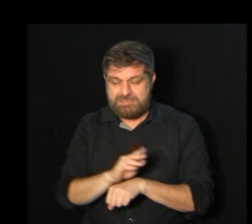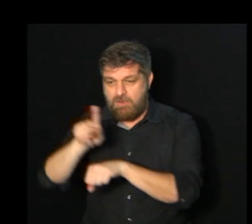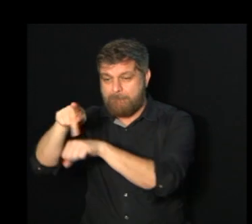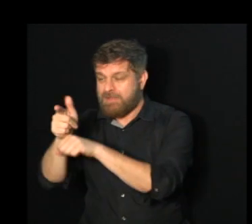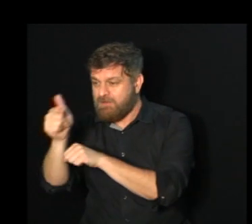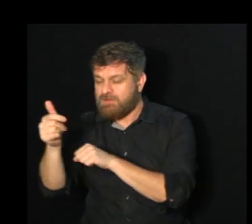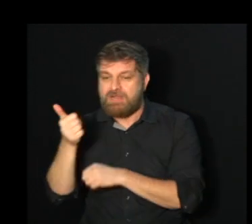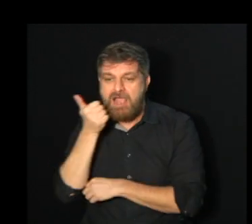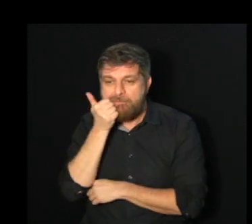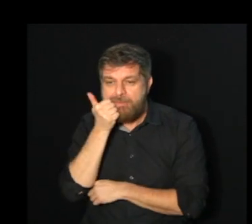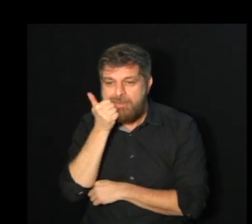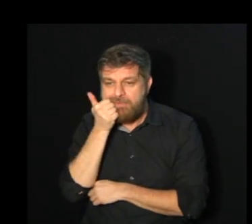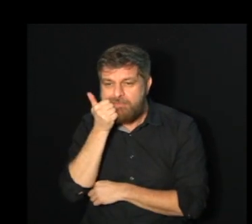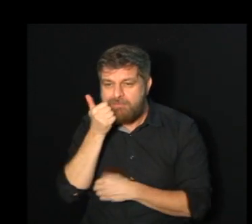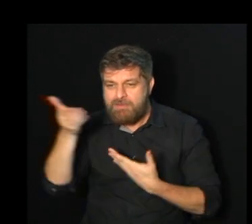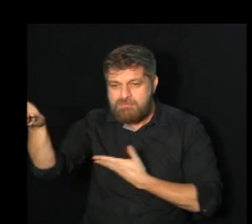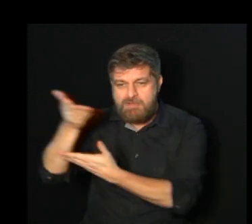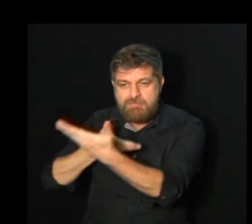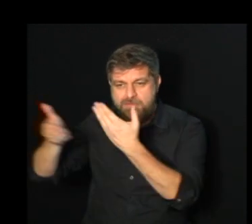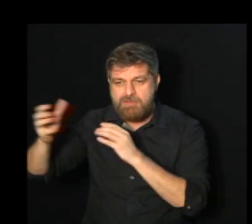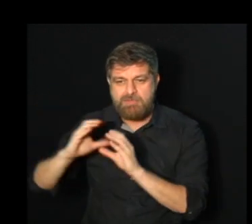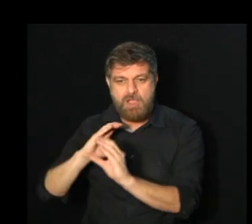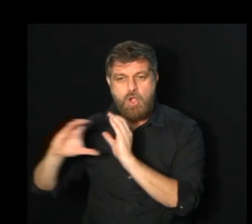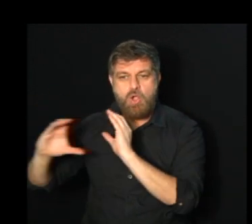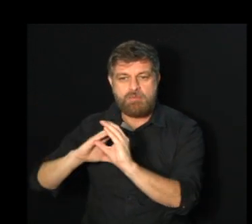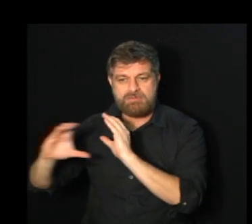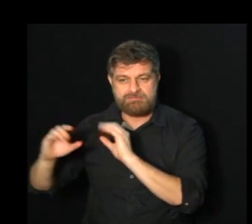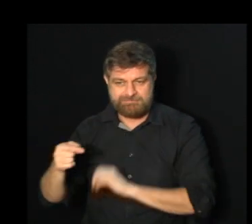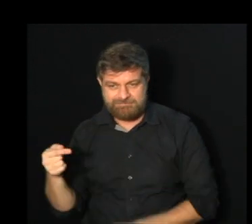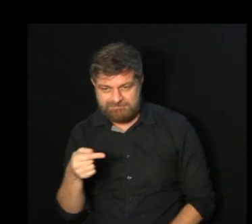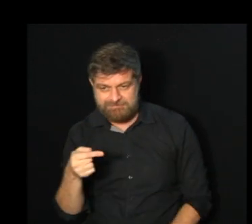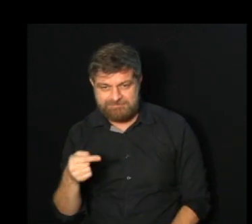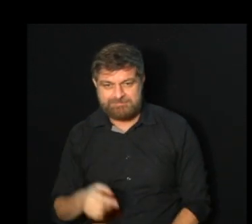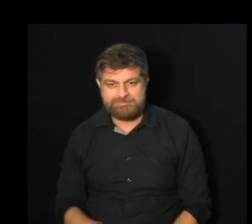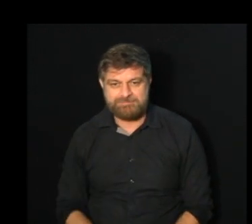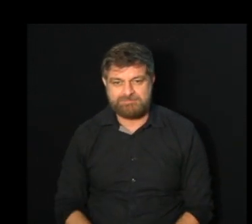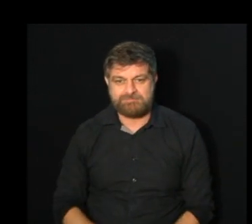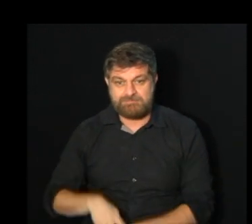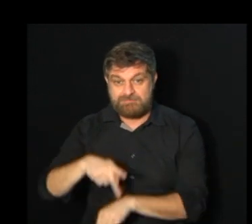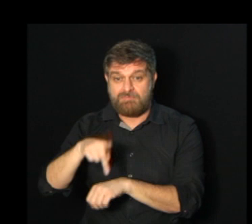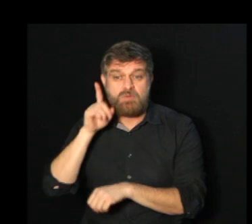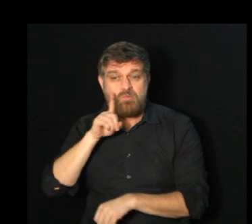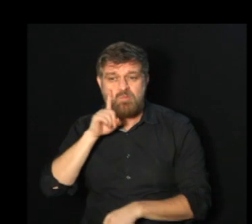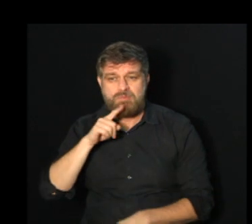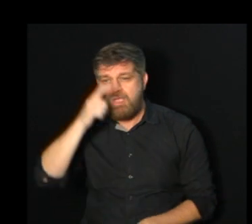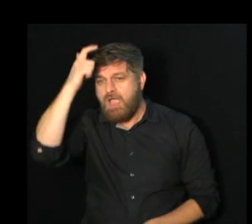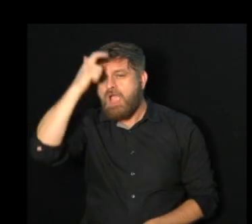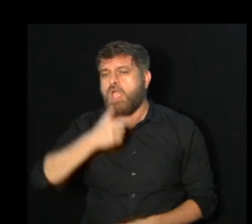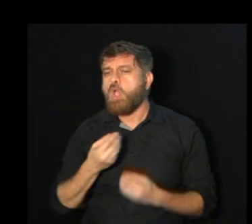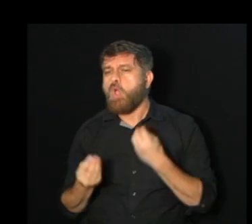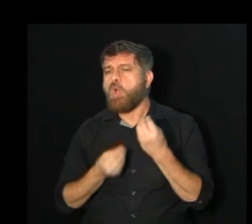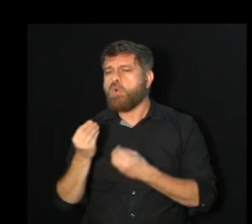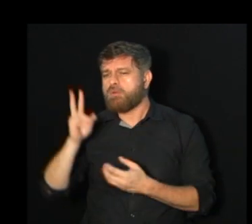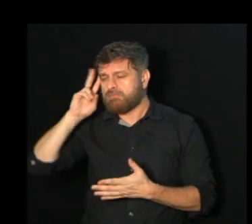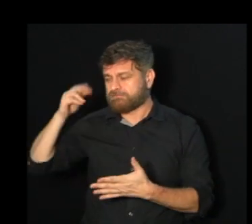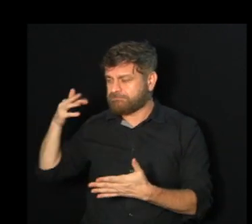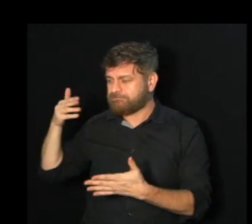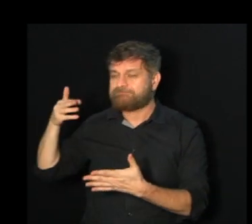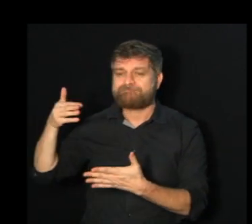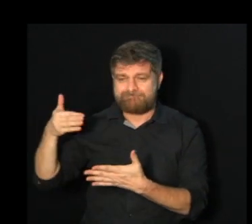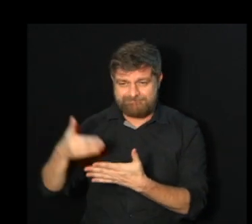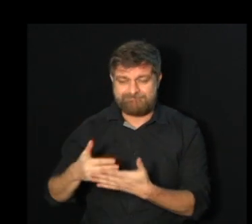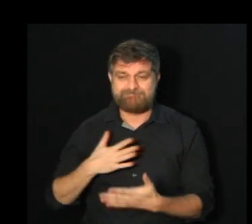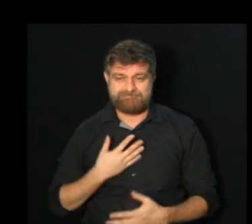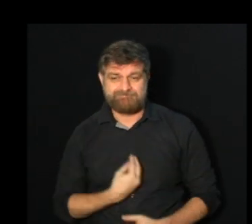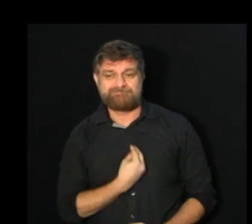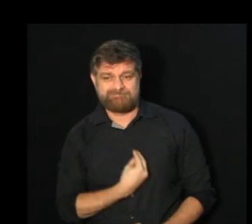sendo utilizado em escolas massivamente nos Estados Unidos. Como é que foi a minha jornada? Eu estou reproduzindo a minha, e